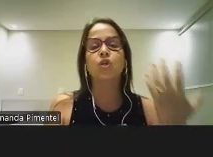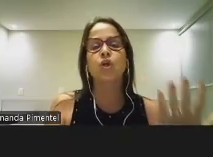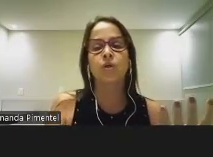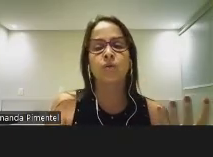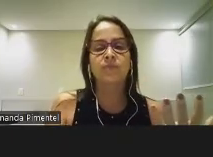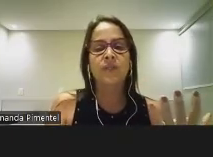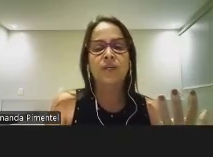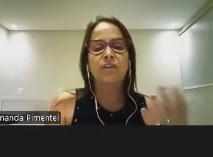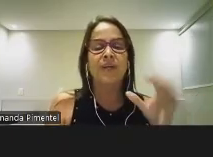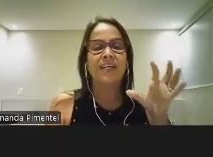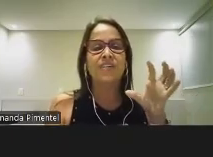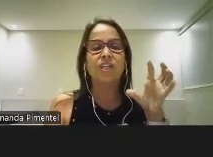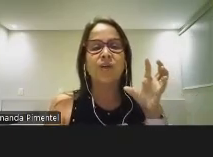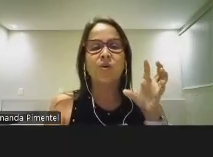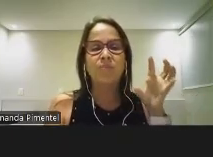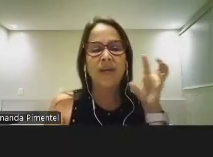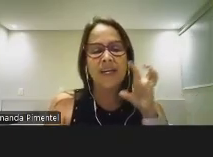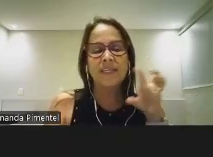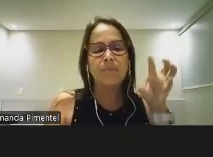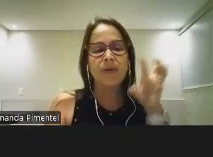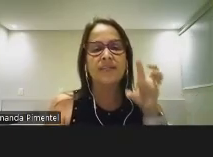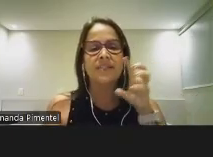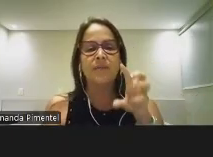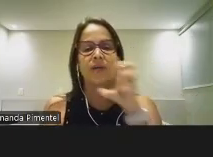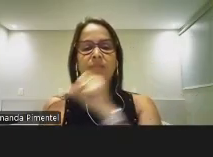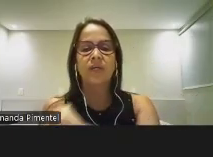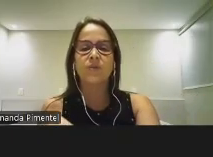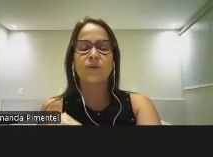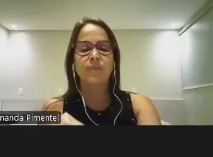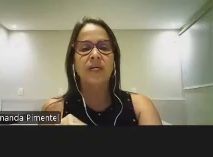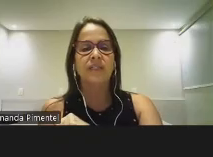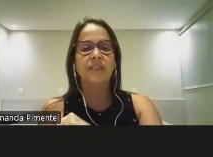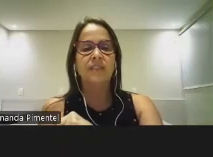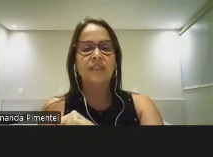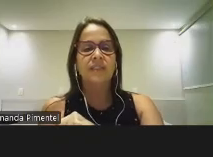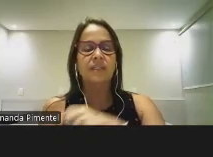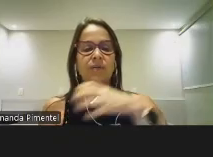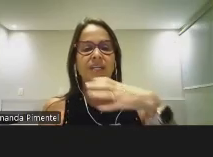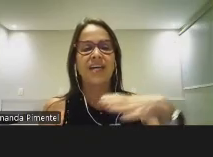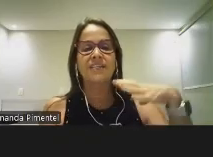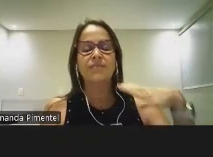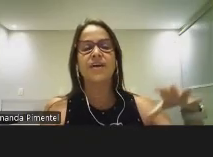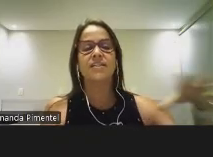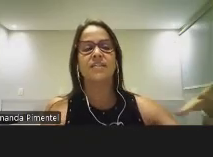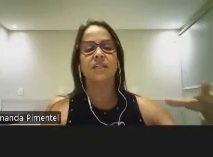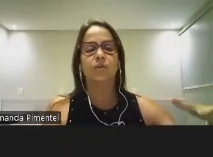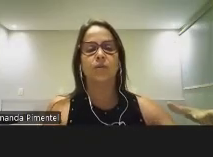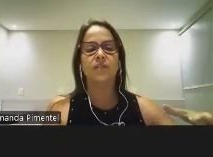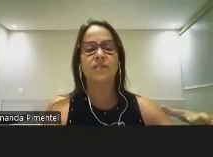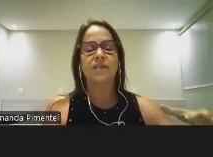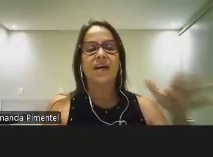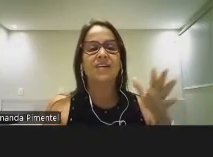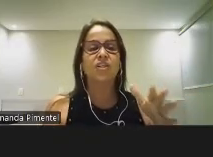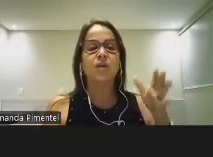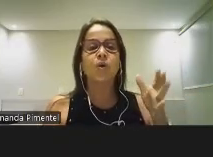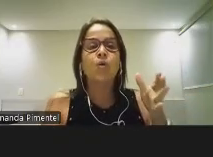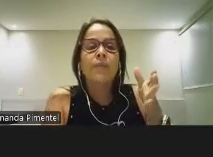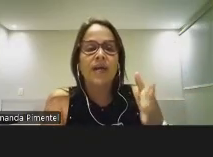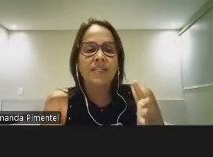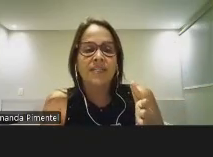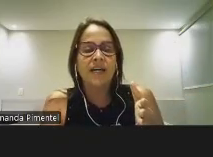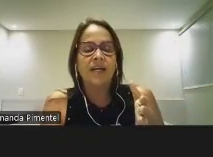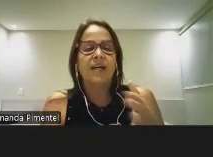filtro sonoro, para que a gente comece a perceber menos o ambiente. Então, nessa fase N2, a